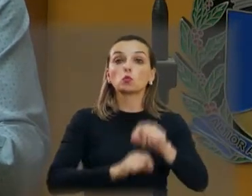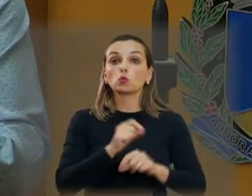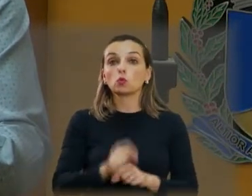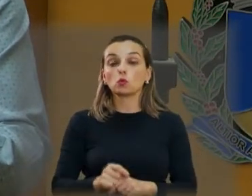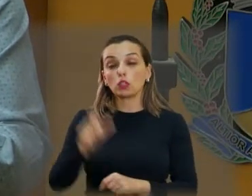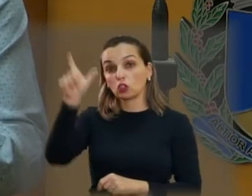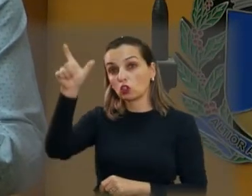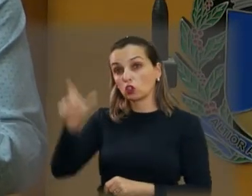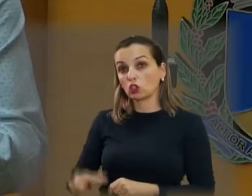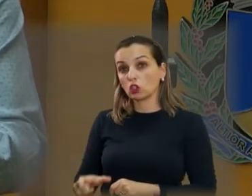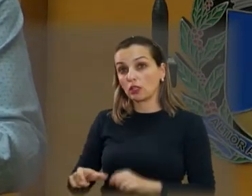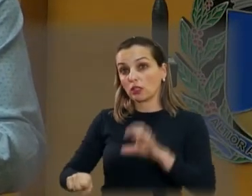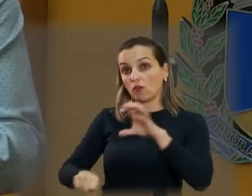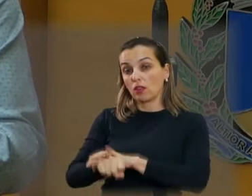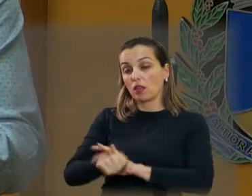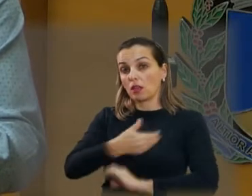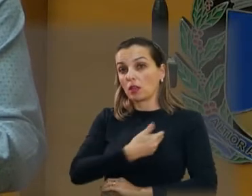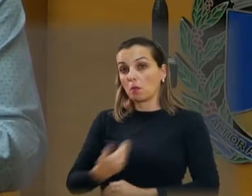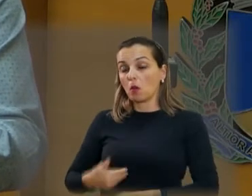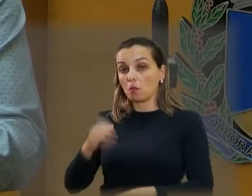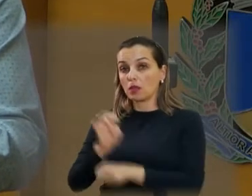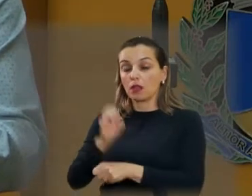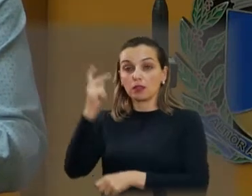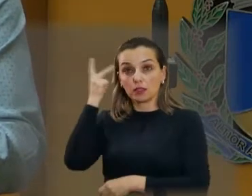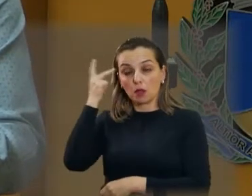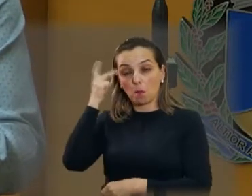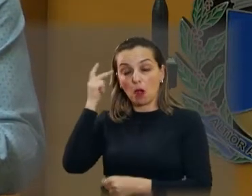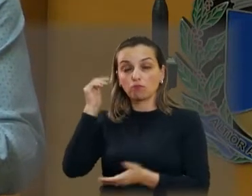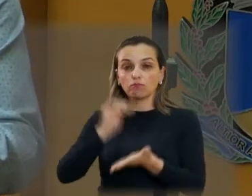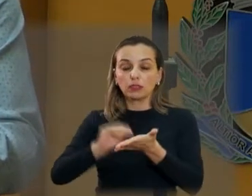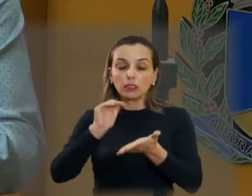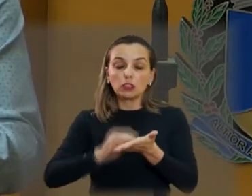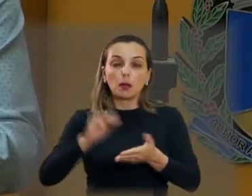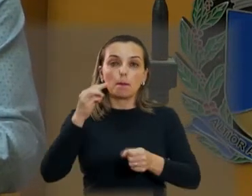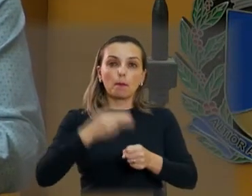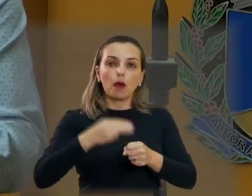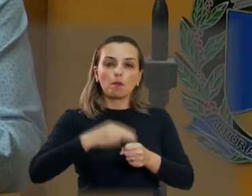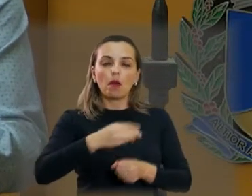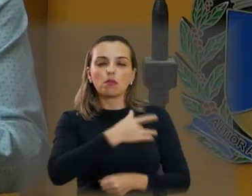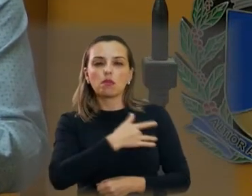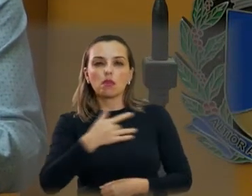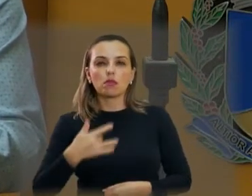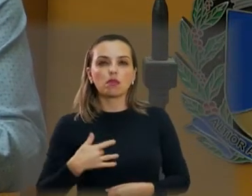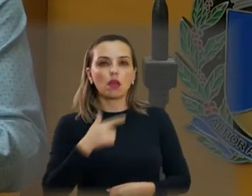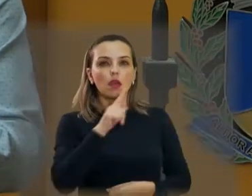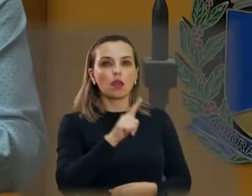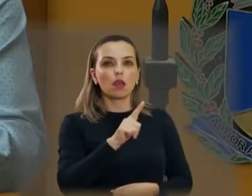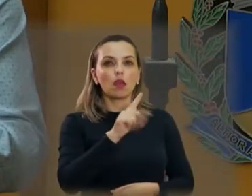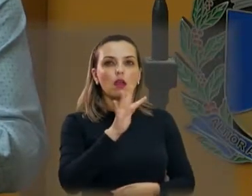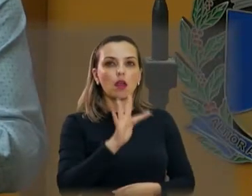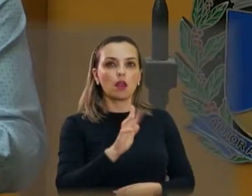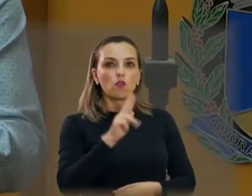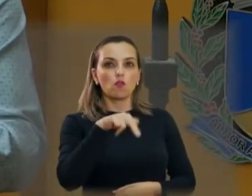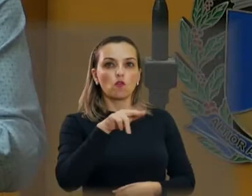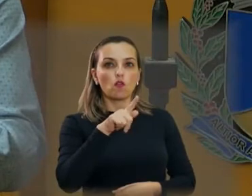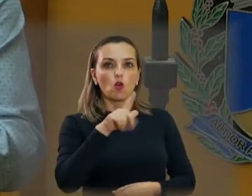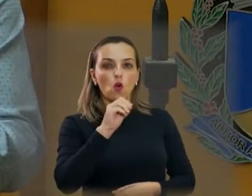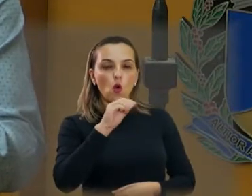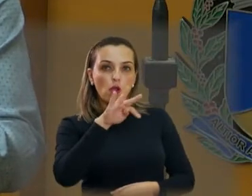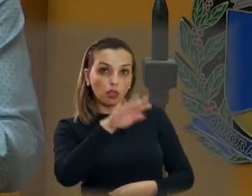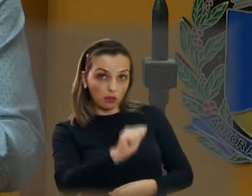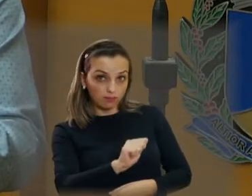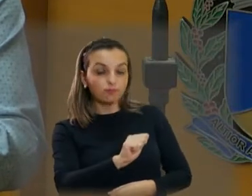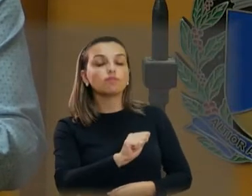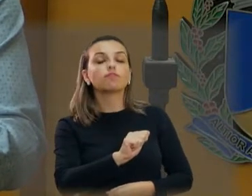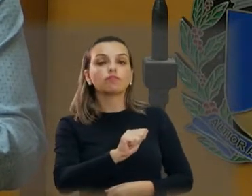da Defensoria Pública do Estado de São Paulo, Secretaria Municipal da Saúde, Fundação Municipal Irene Siqueira Alves